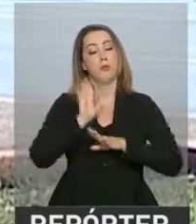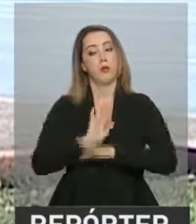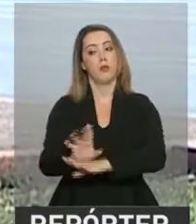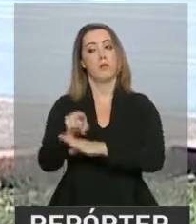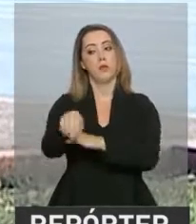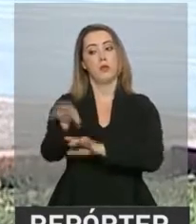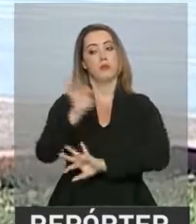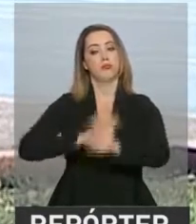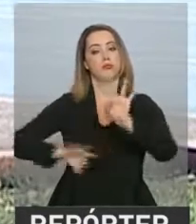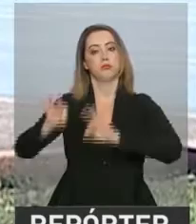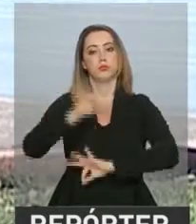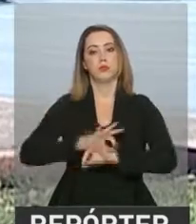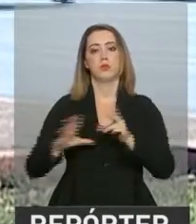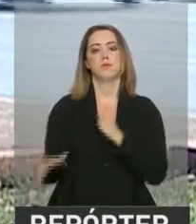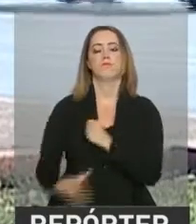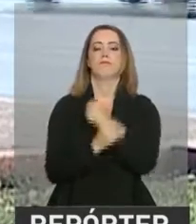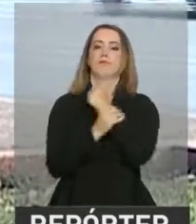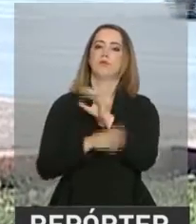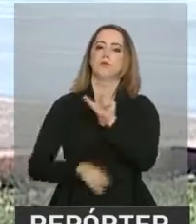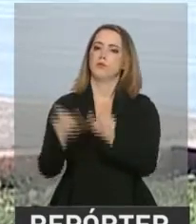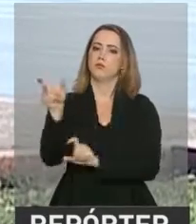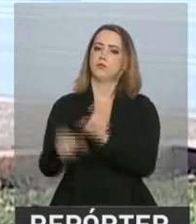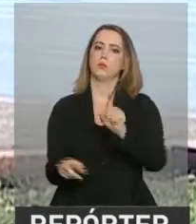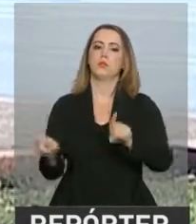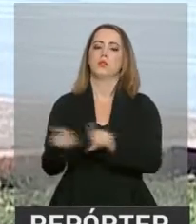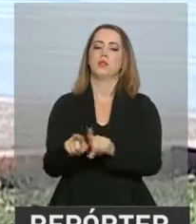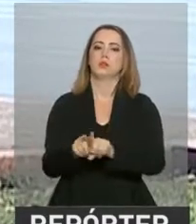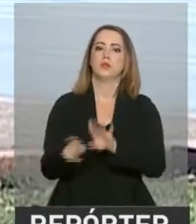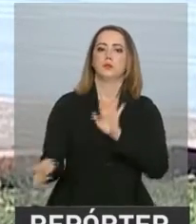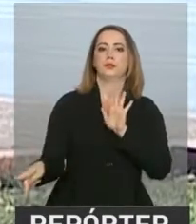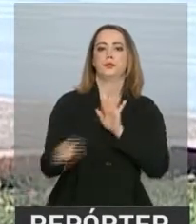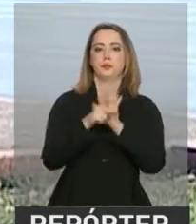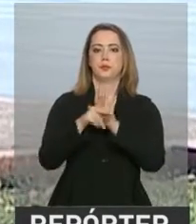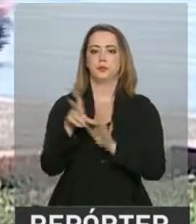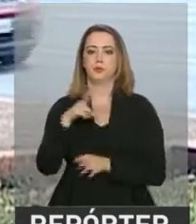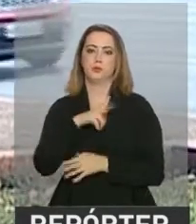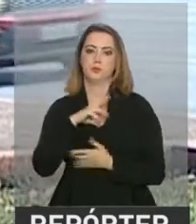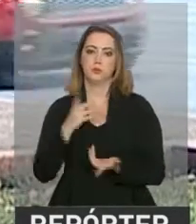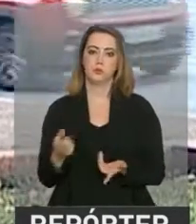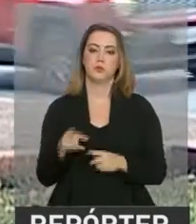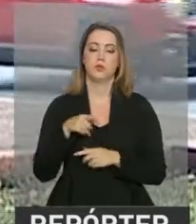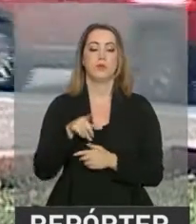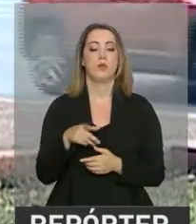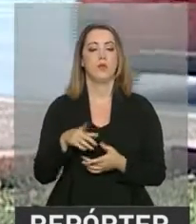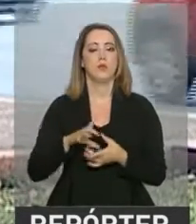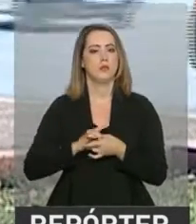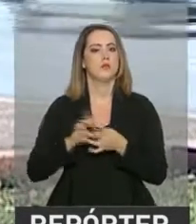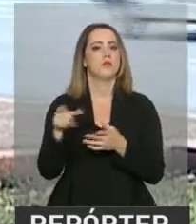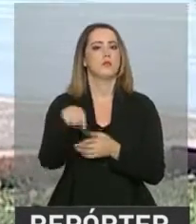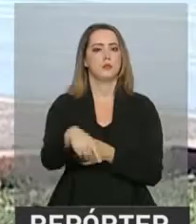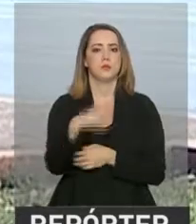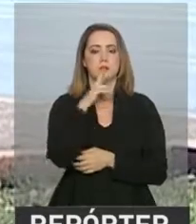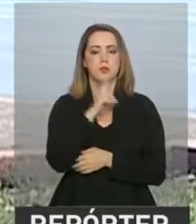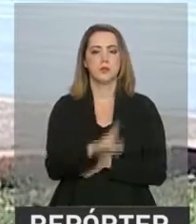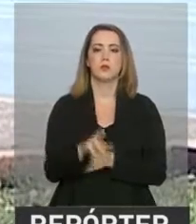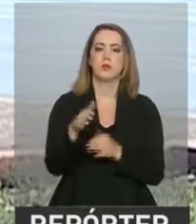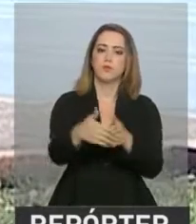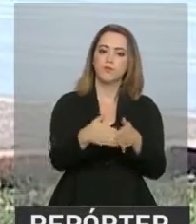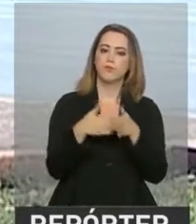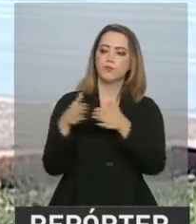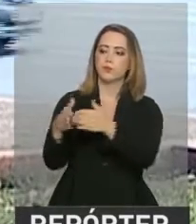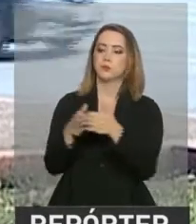ea integridade das pessoas e do patrimônio essas autorizações são em resposta a